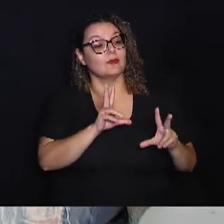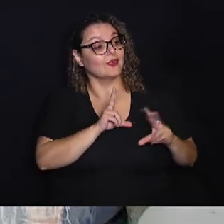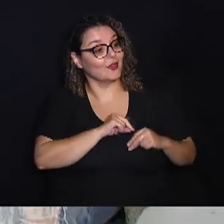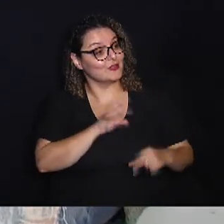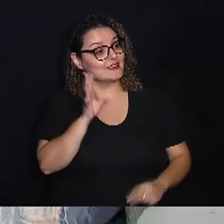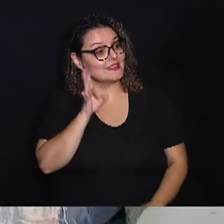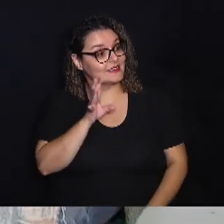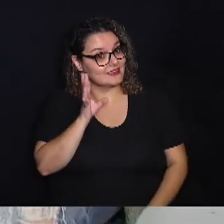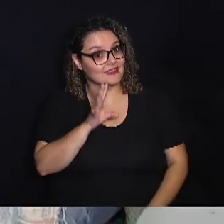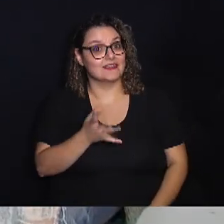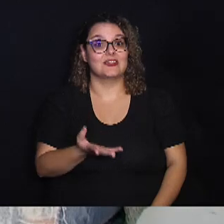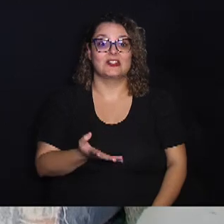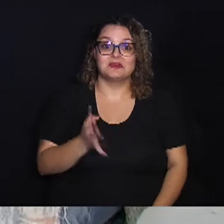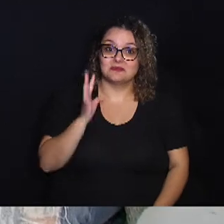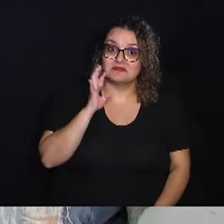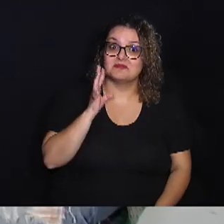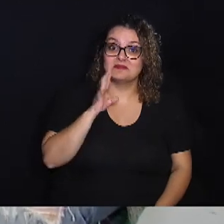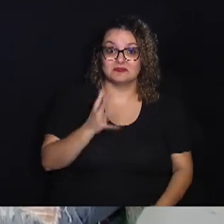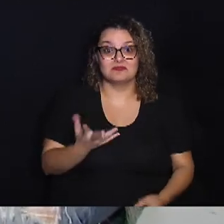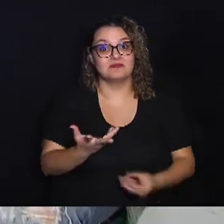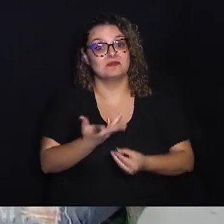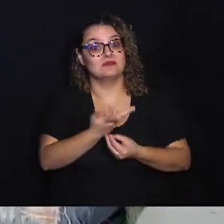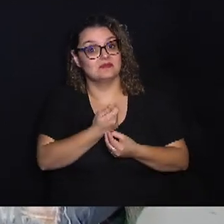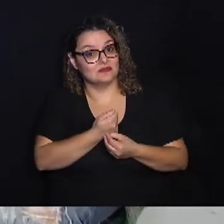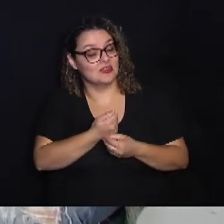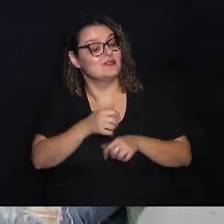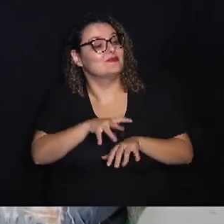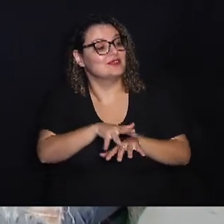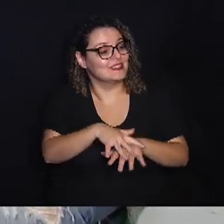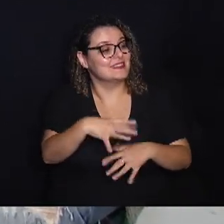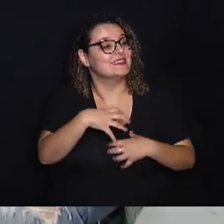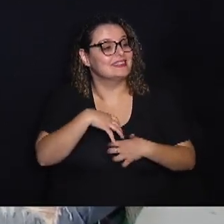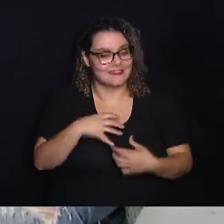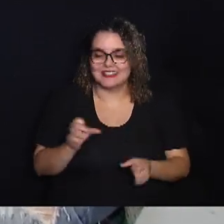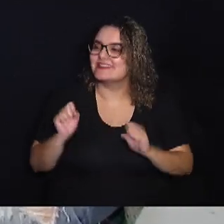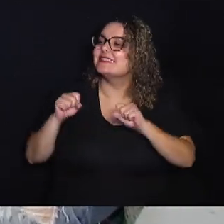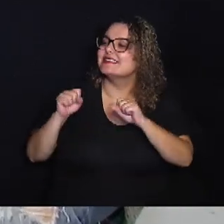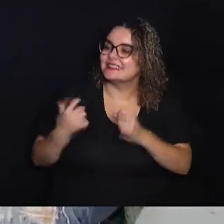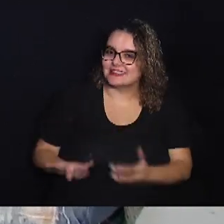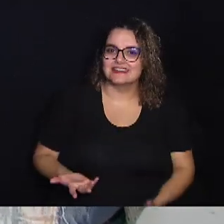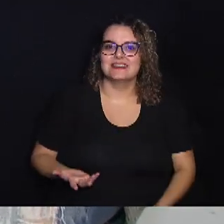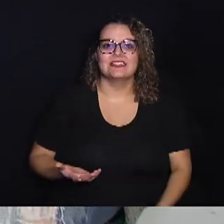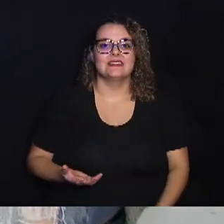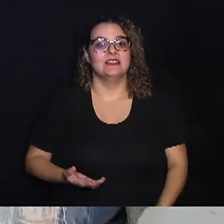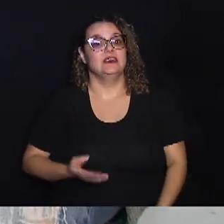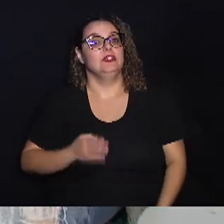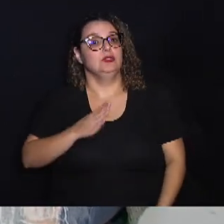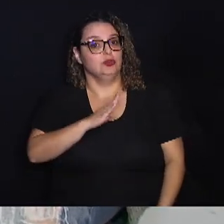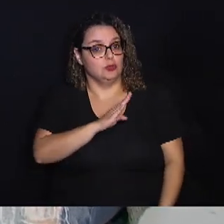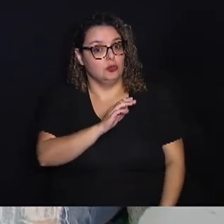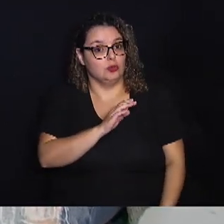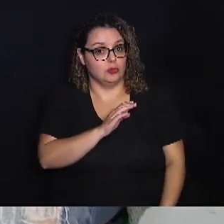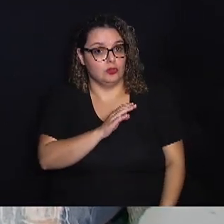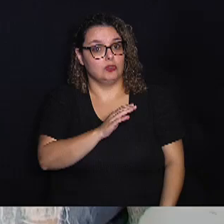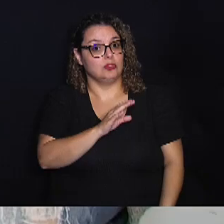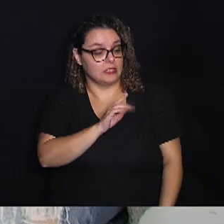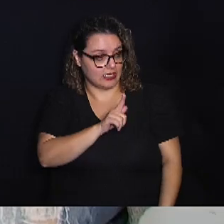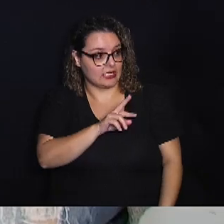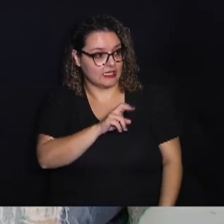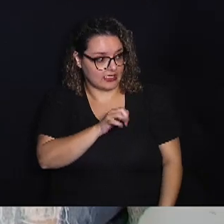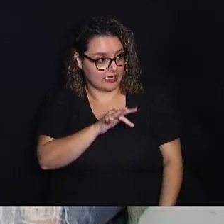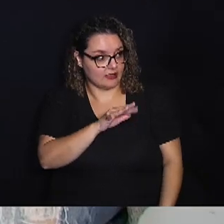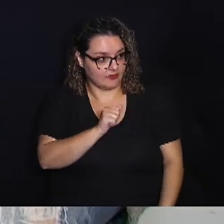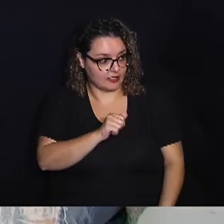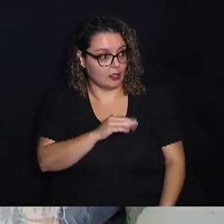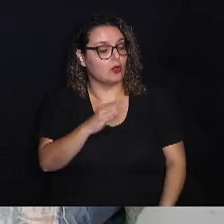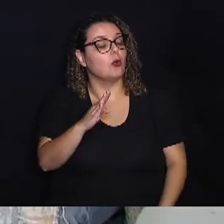legal, muito legal. Uma arte multissensorial. Isso. E além do bazar, então, além da gráfica, o bazar também é